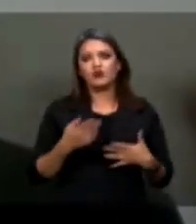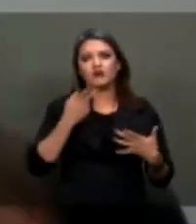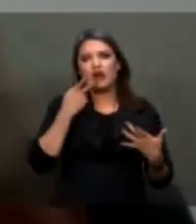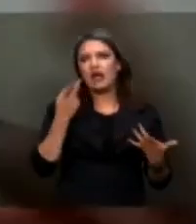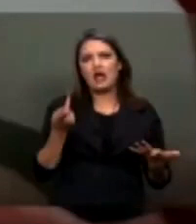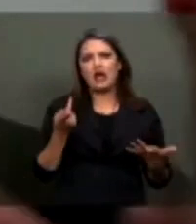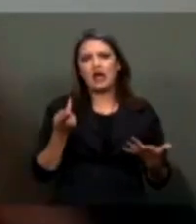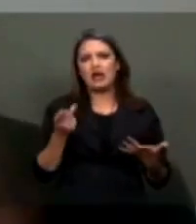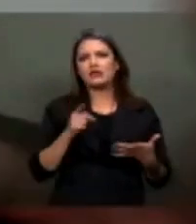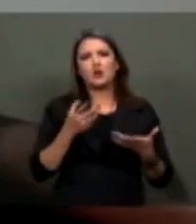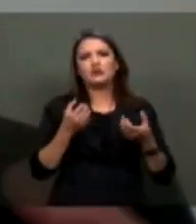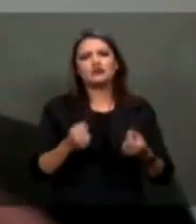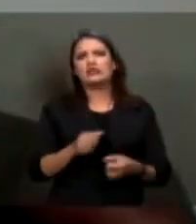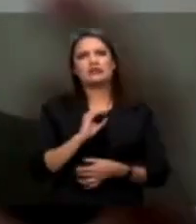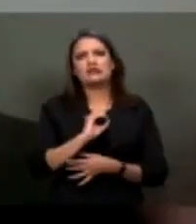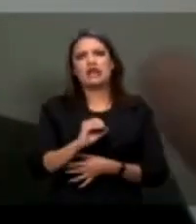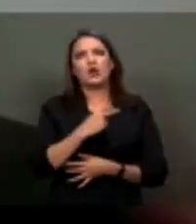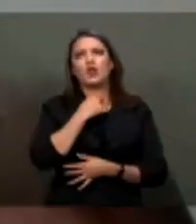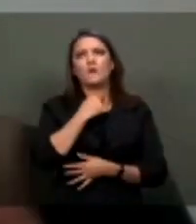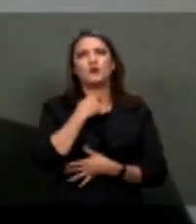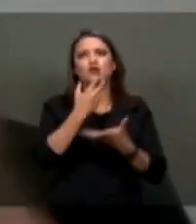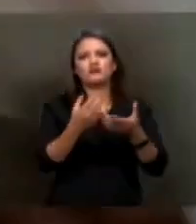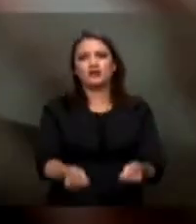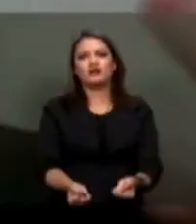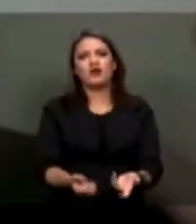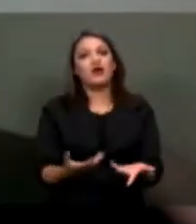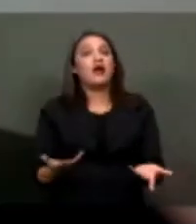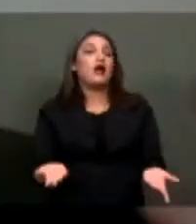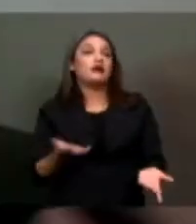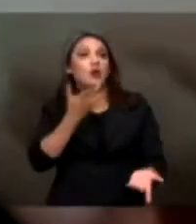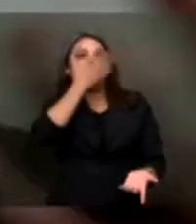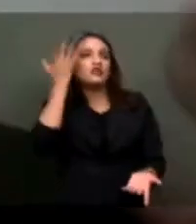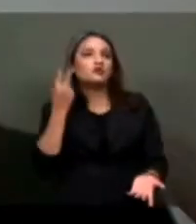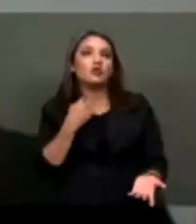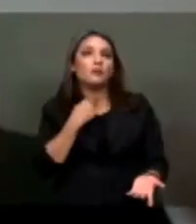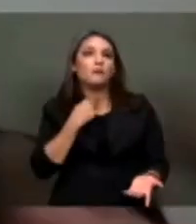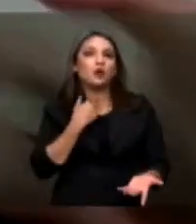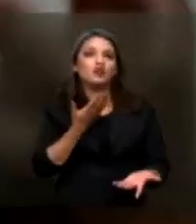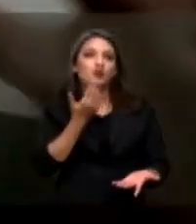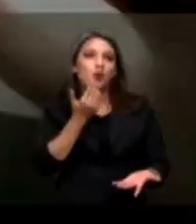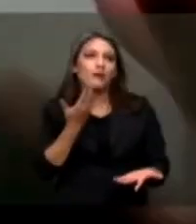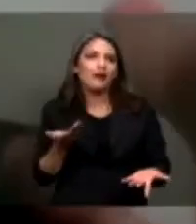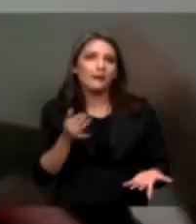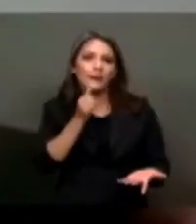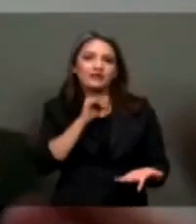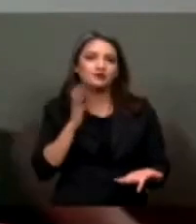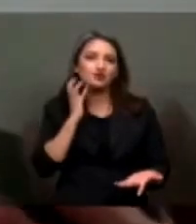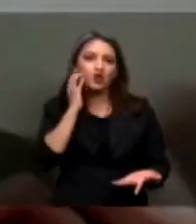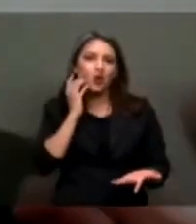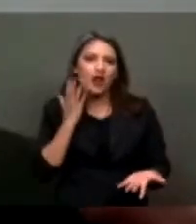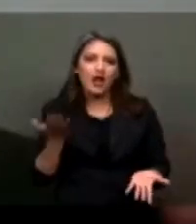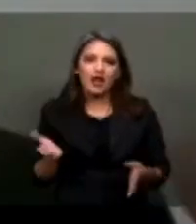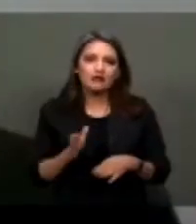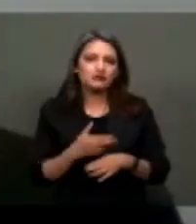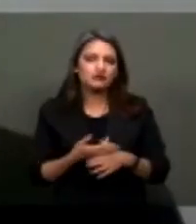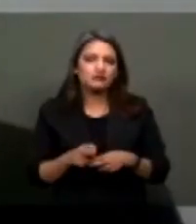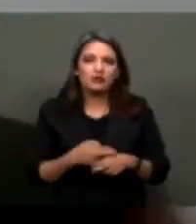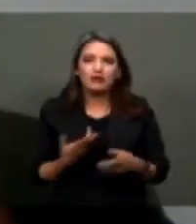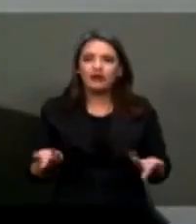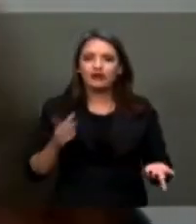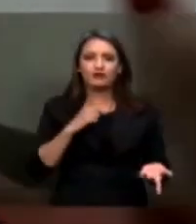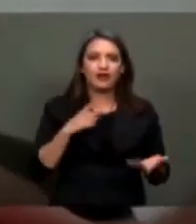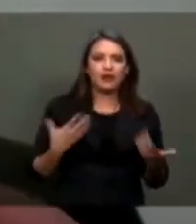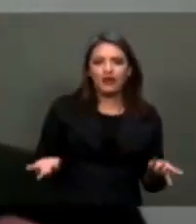zero impede que uma pessoa consuma um bombom alcoólico bombom com licor um anti-séptico